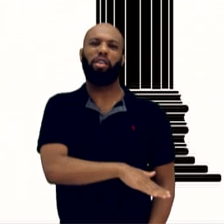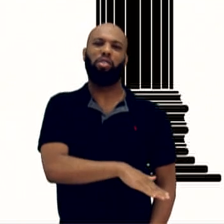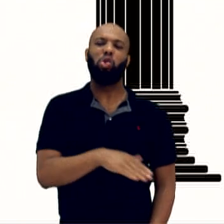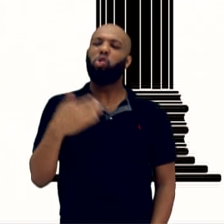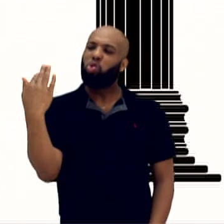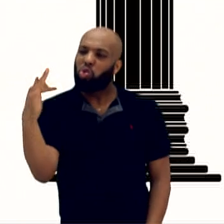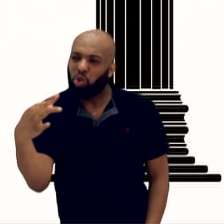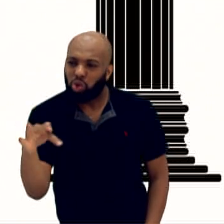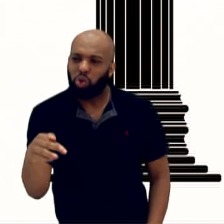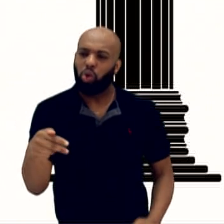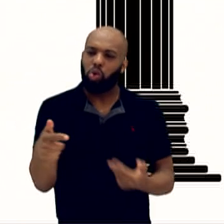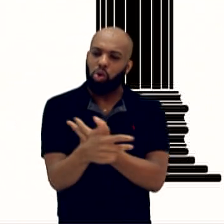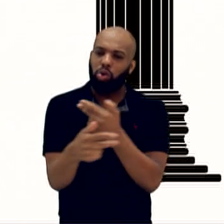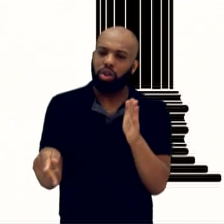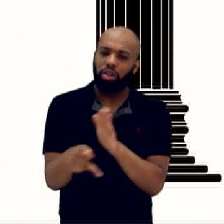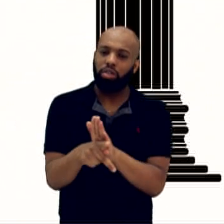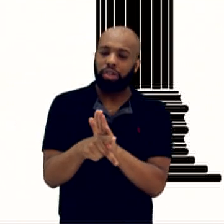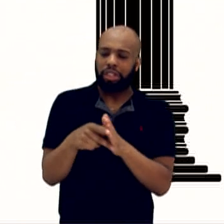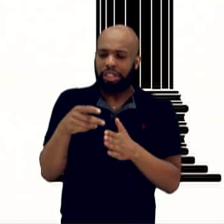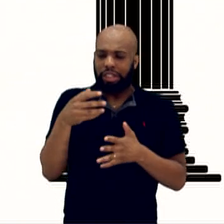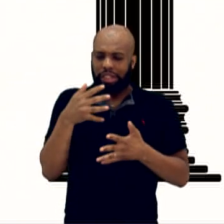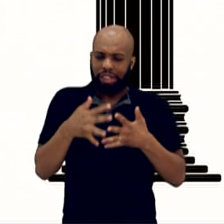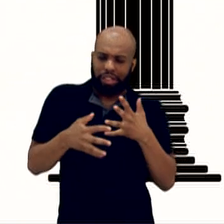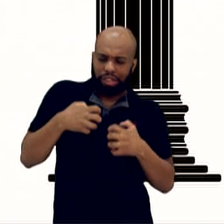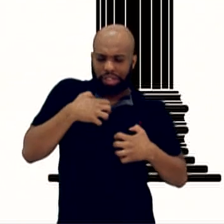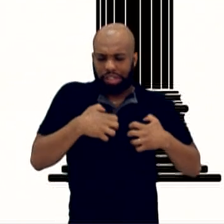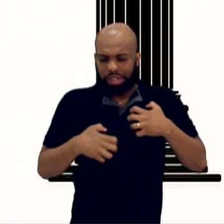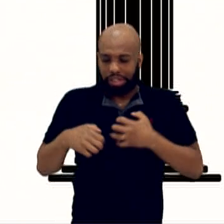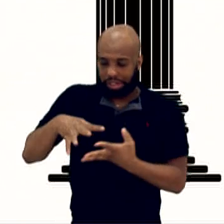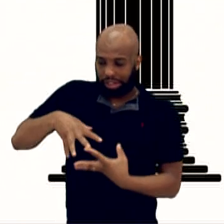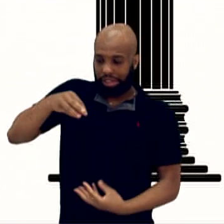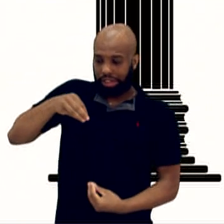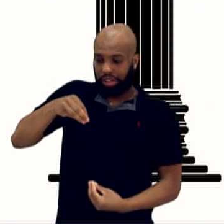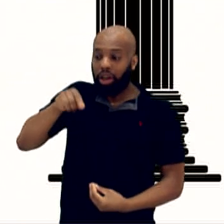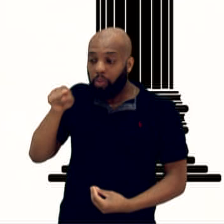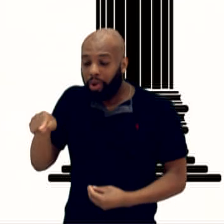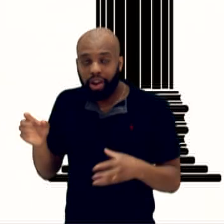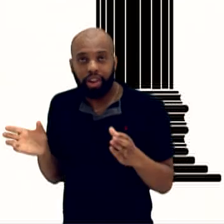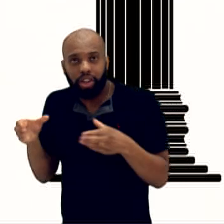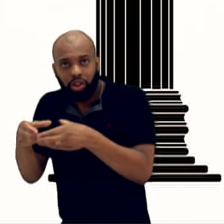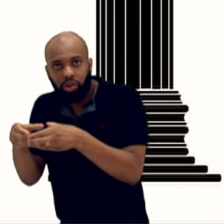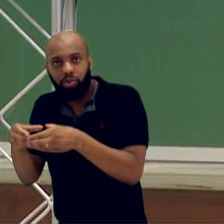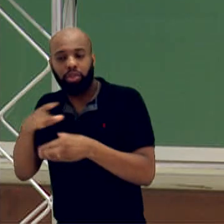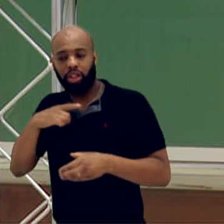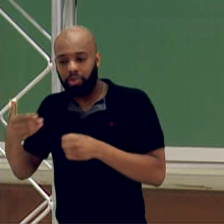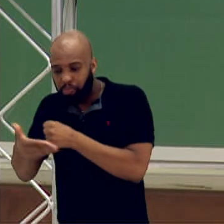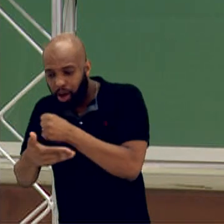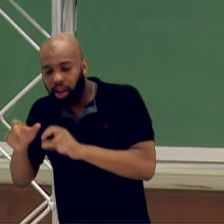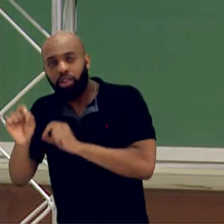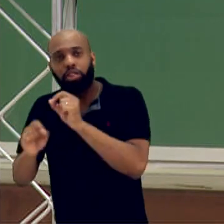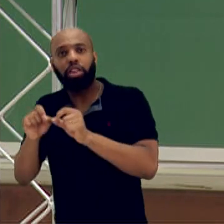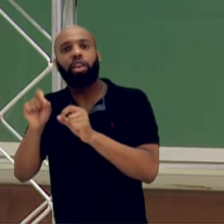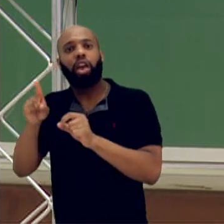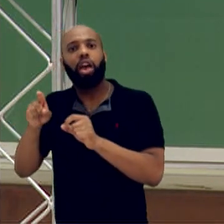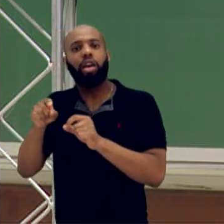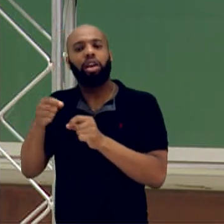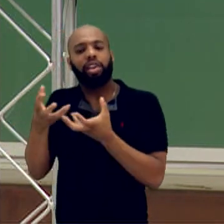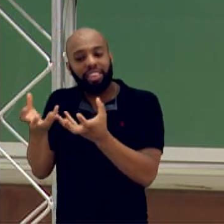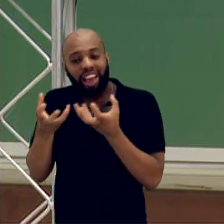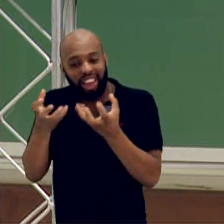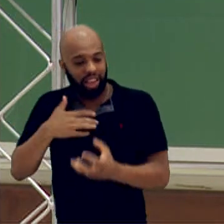dores, todas as perturbações da alma, para os estoicos, se fundam nessa busca pelo prazer,